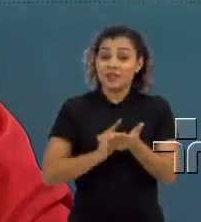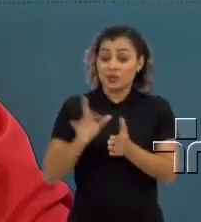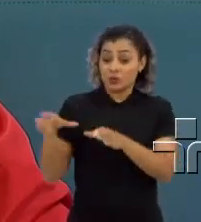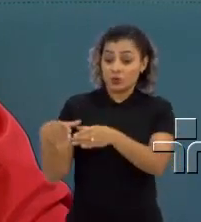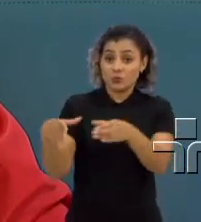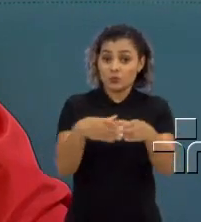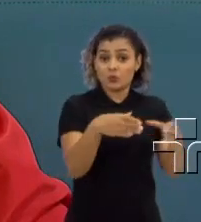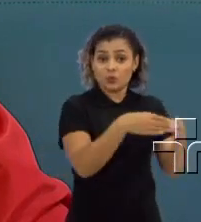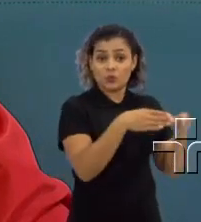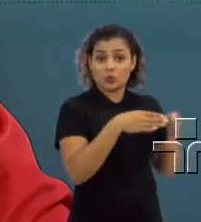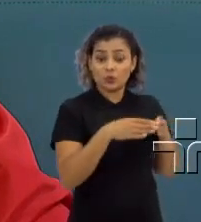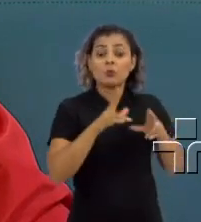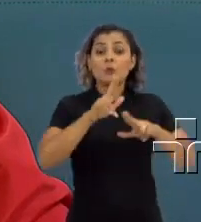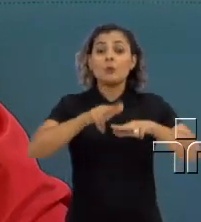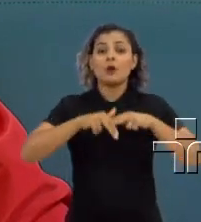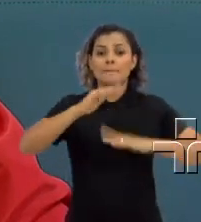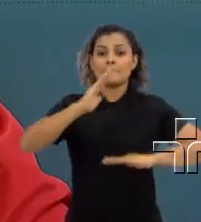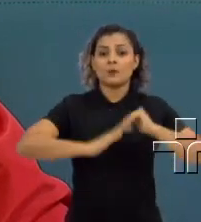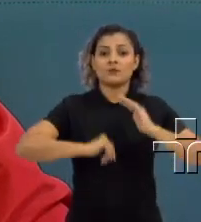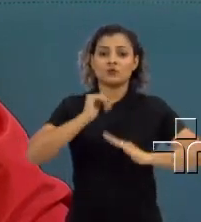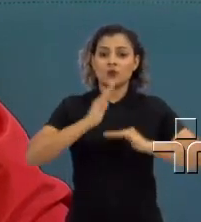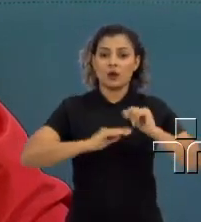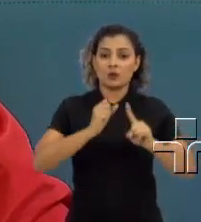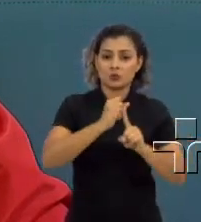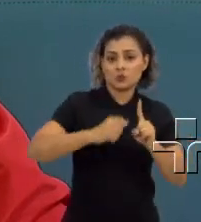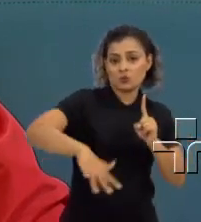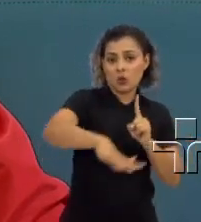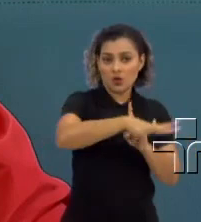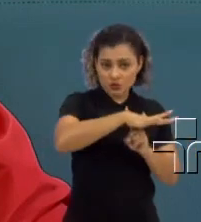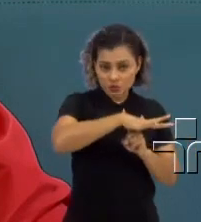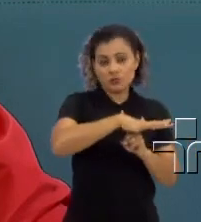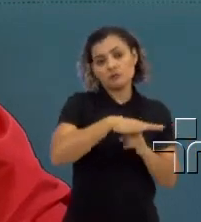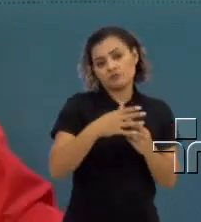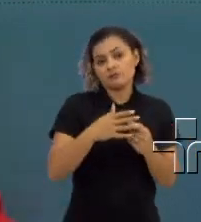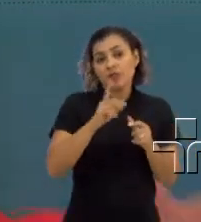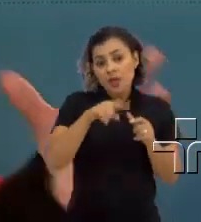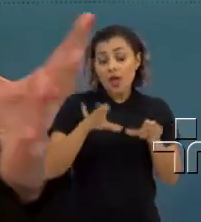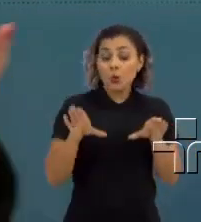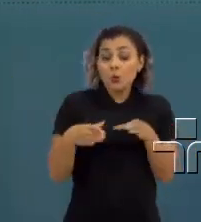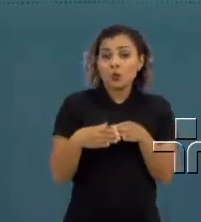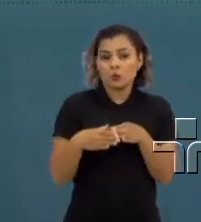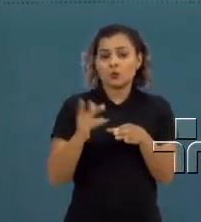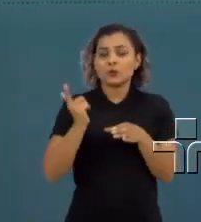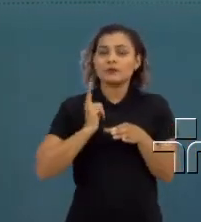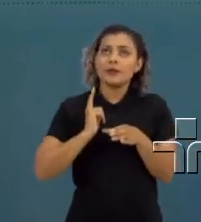definidos em geral por ou sociólogos. É uma coisa assim que